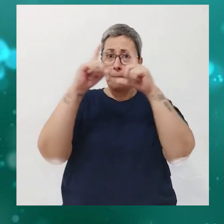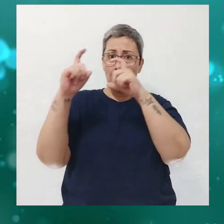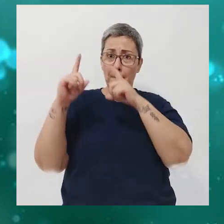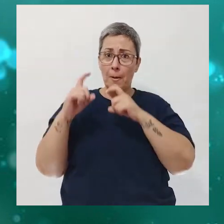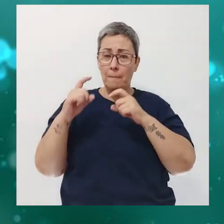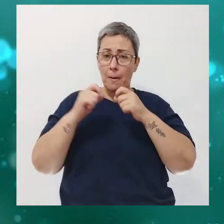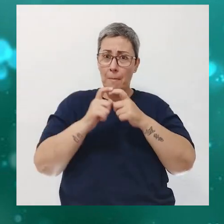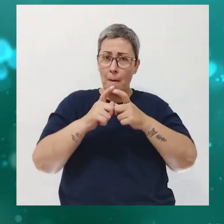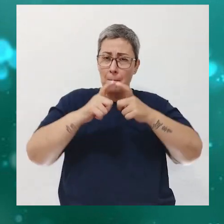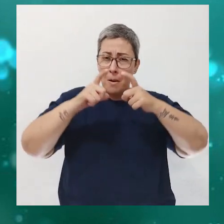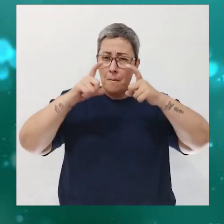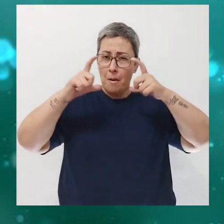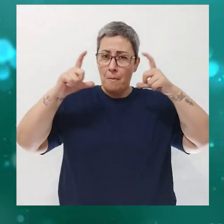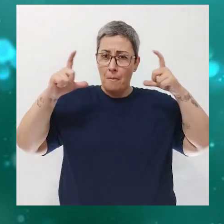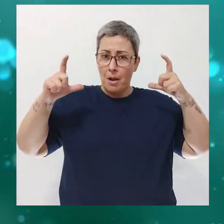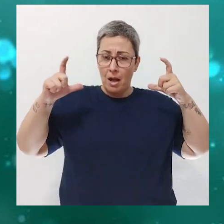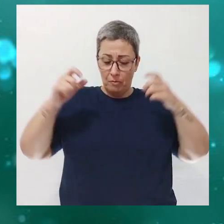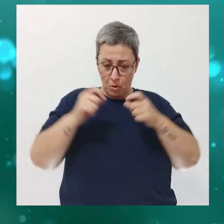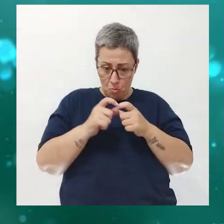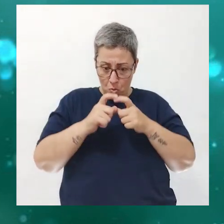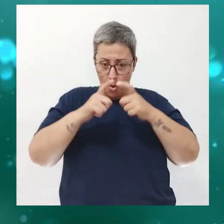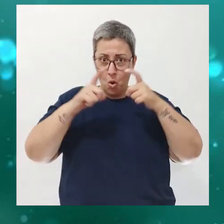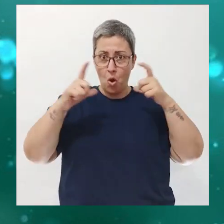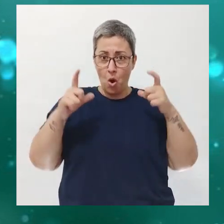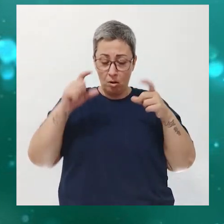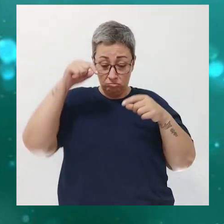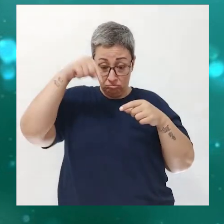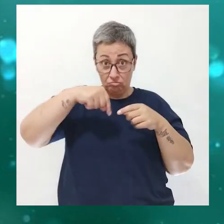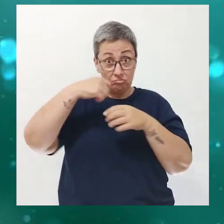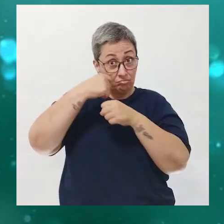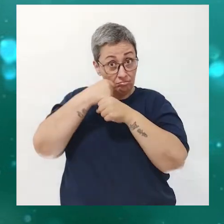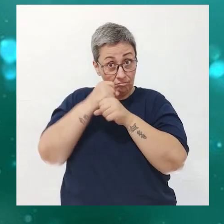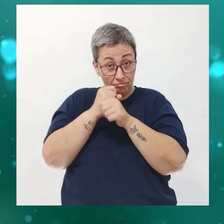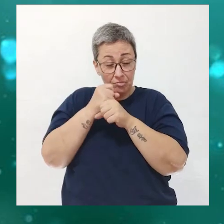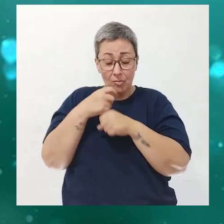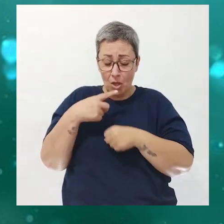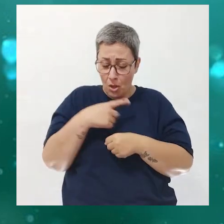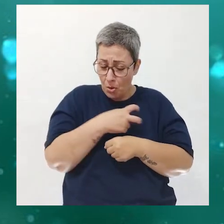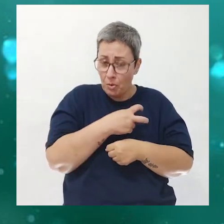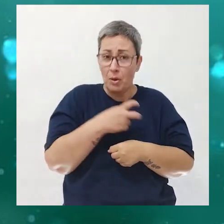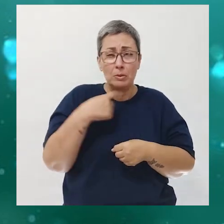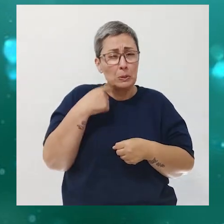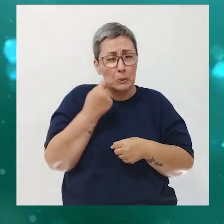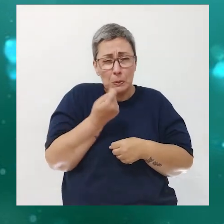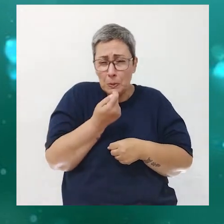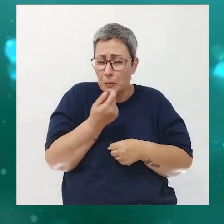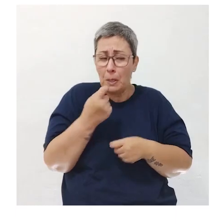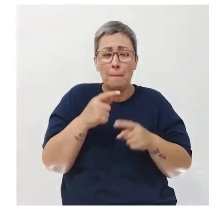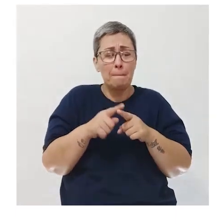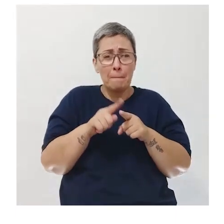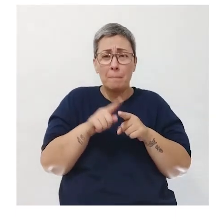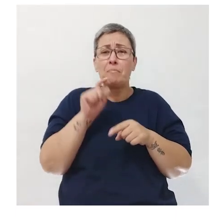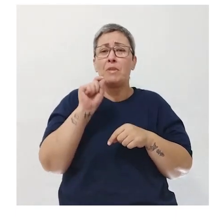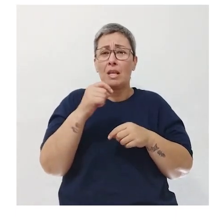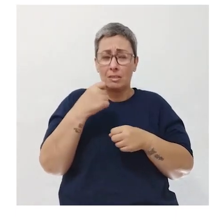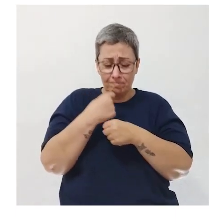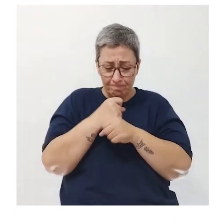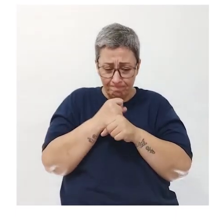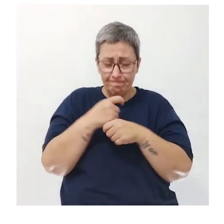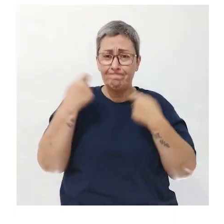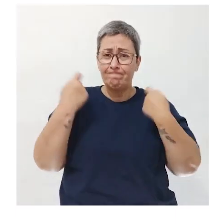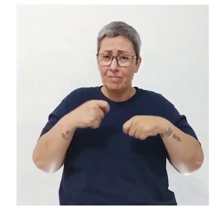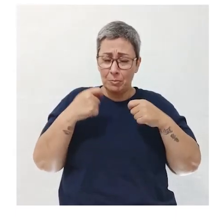de alguns vírus. Ela está ampliada muitas vezes no microscópio. Os vírus são tão